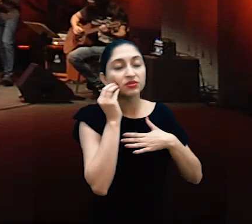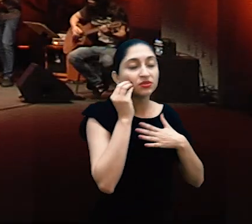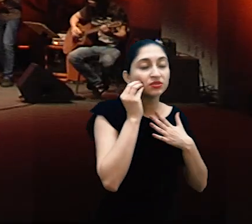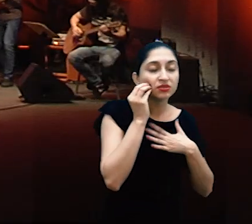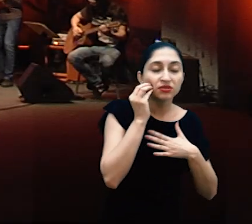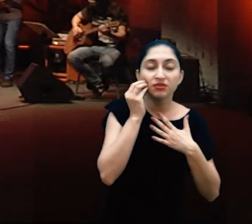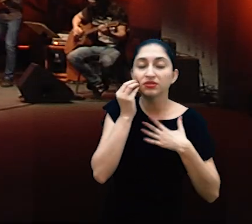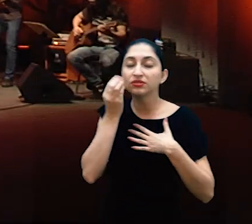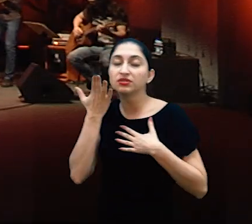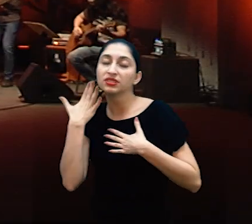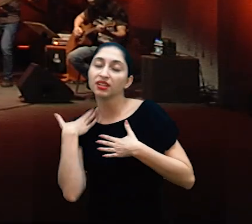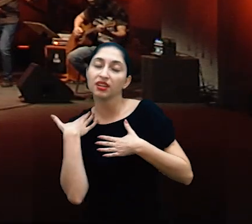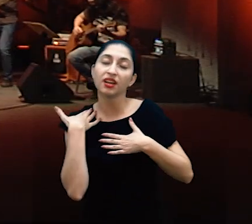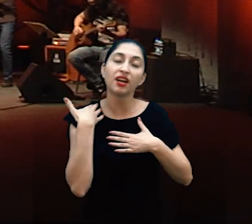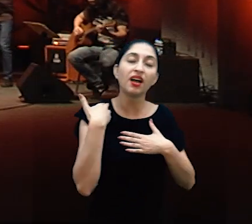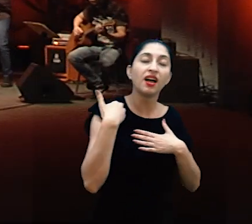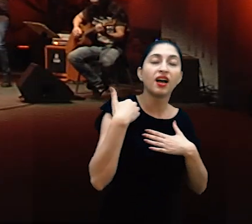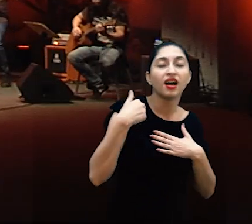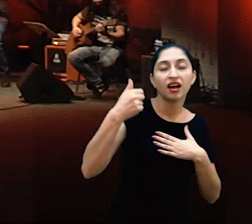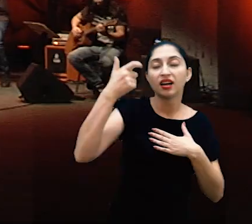me chamando de amor,